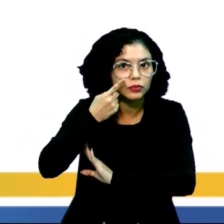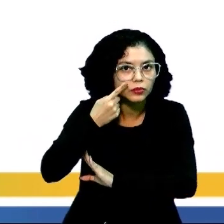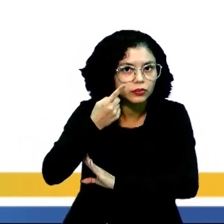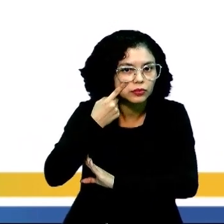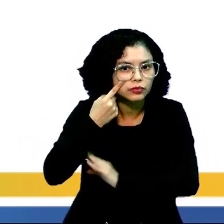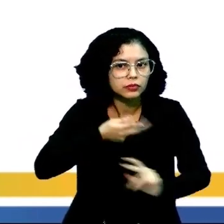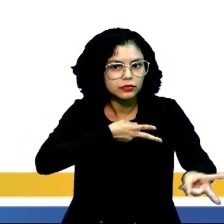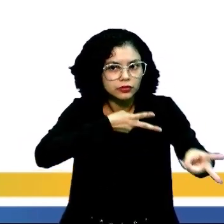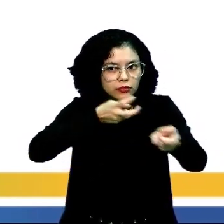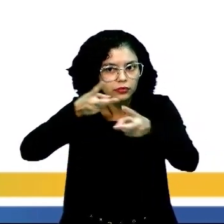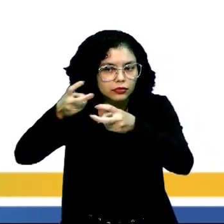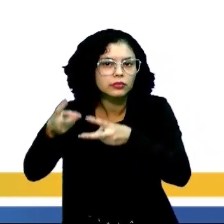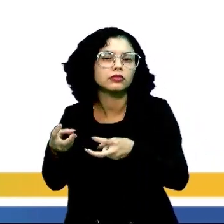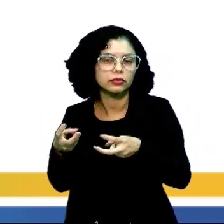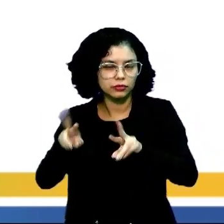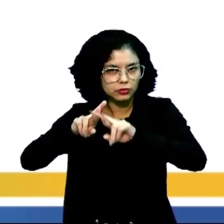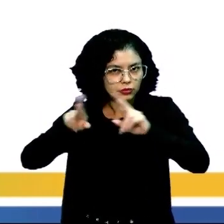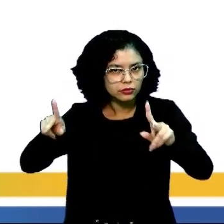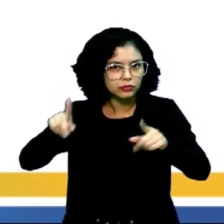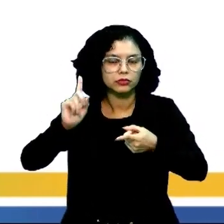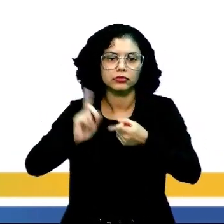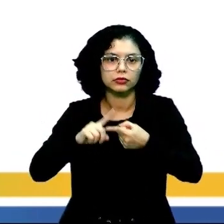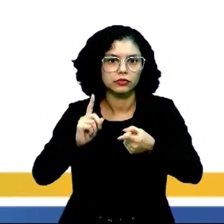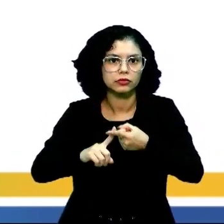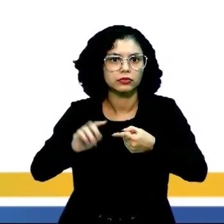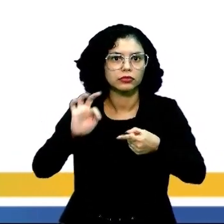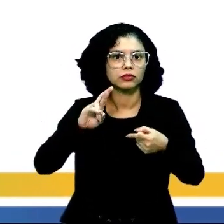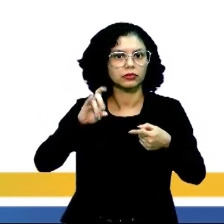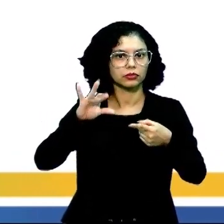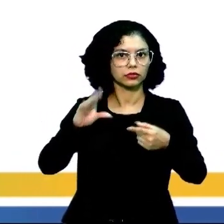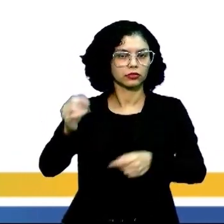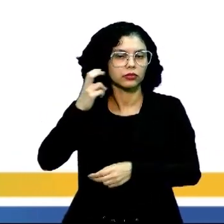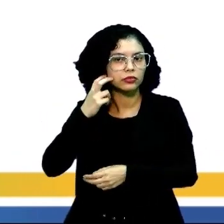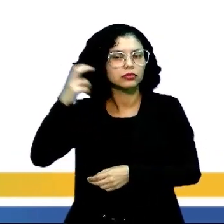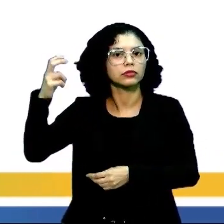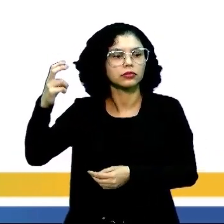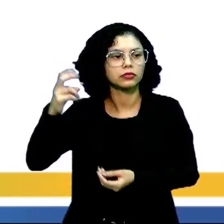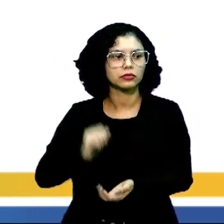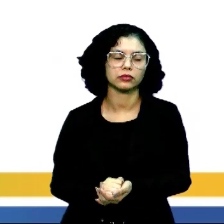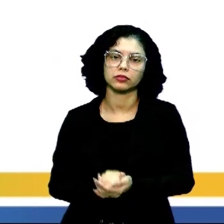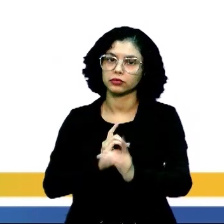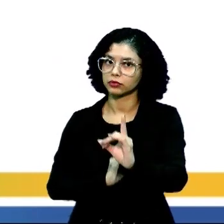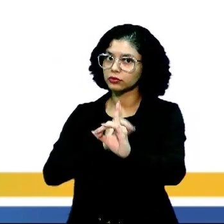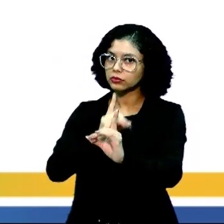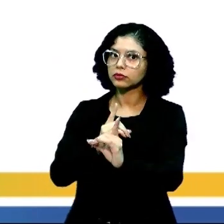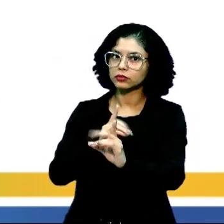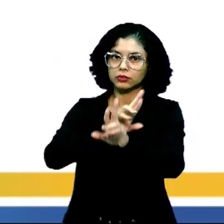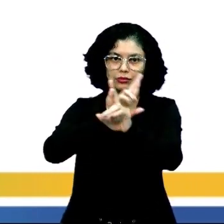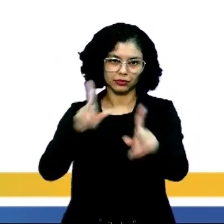em perceber a diferença, porque o relativismo cultural é identificar diferenças